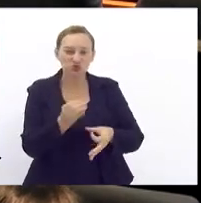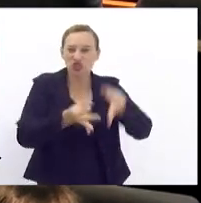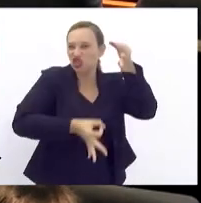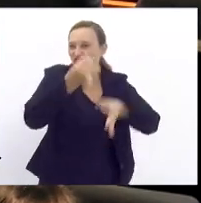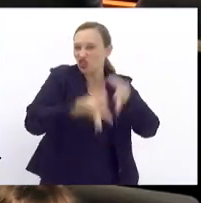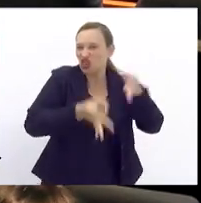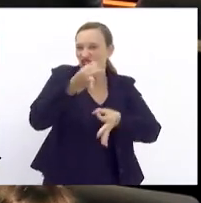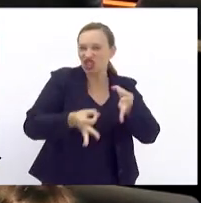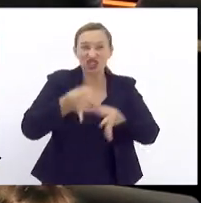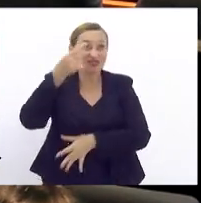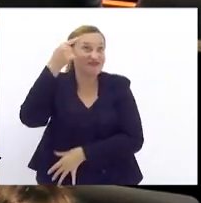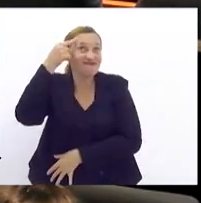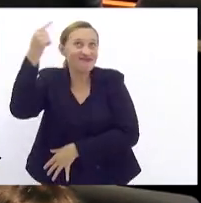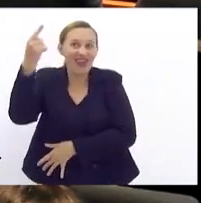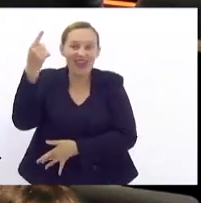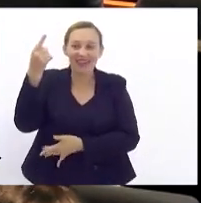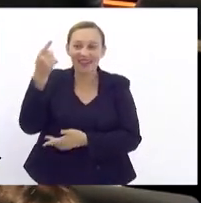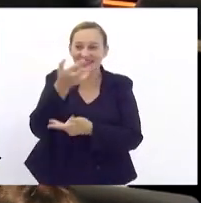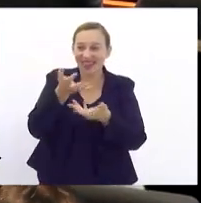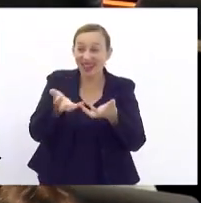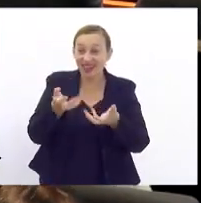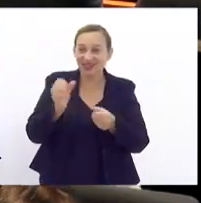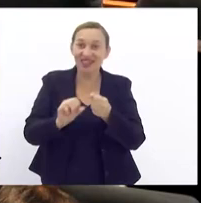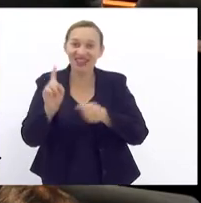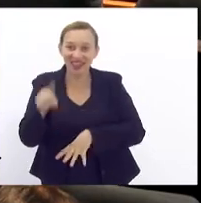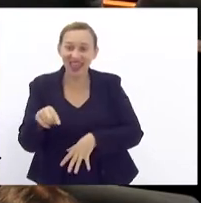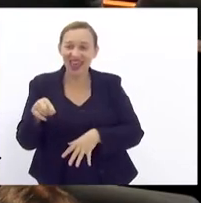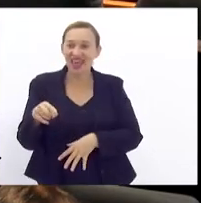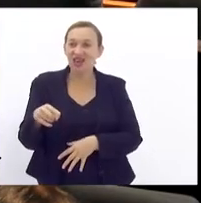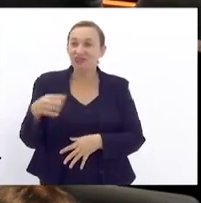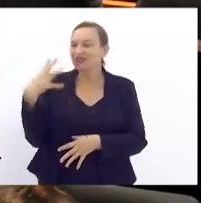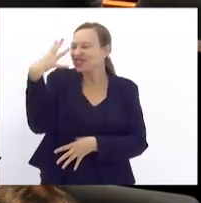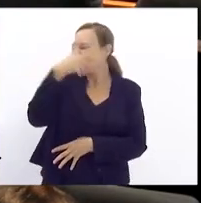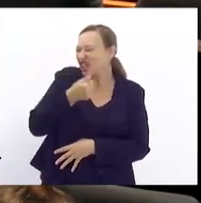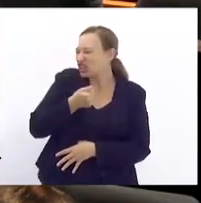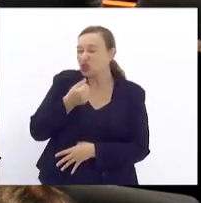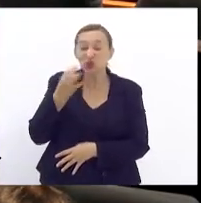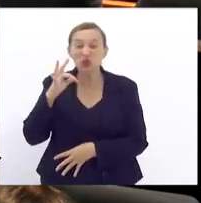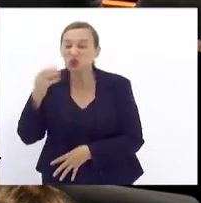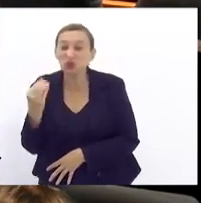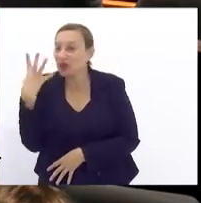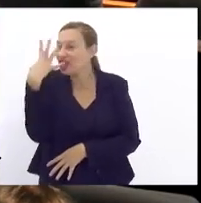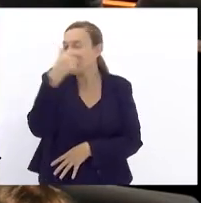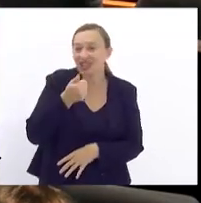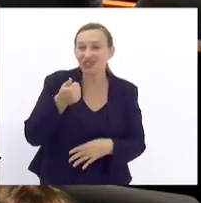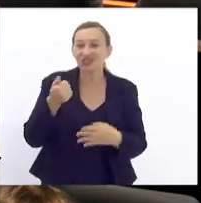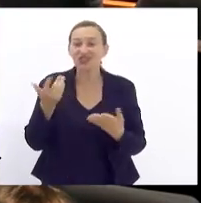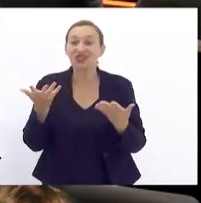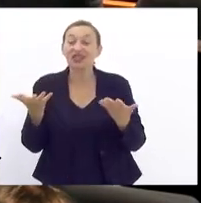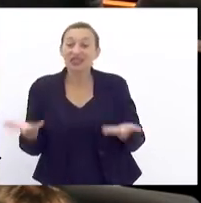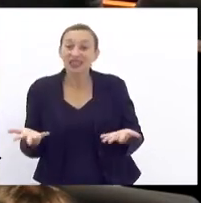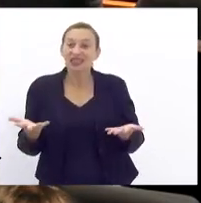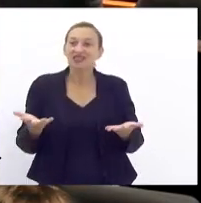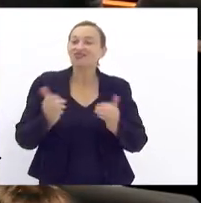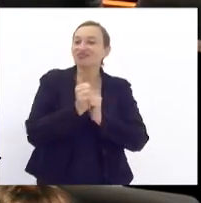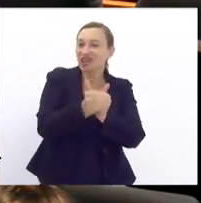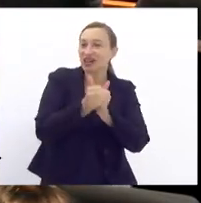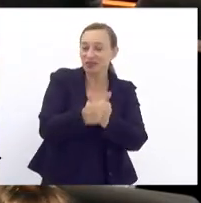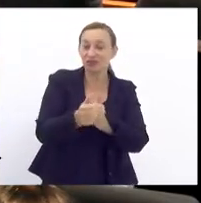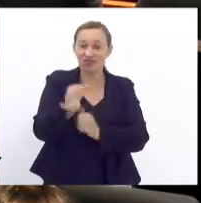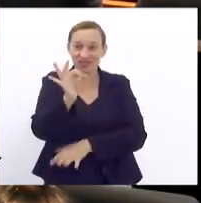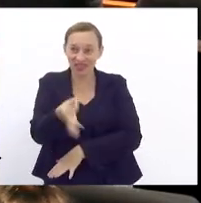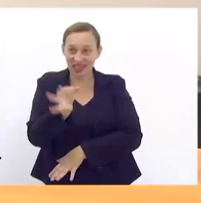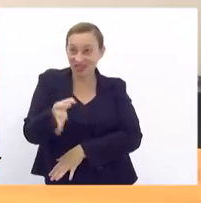chega de vontade querendo realizar né bonitos né tudo é bonito tudo é bacana e estão no caminho certo